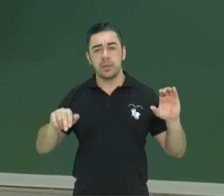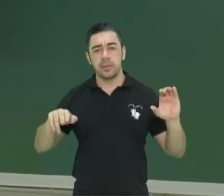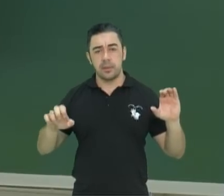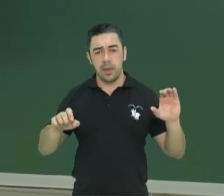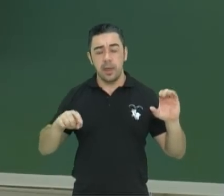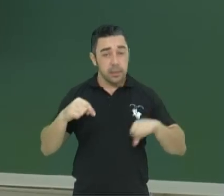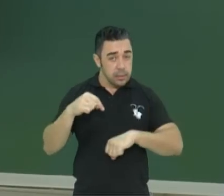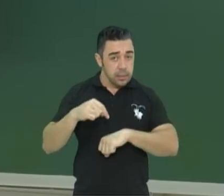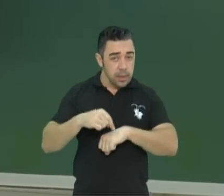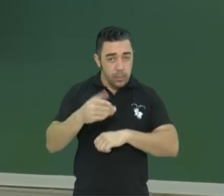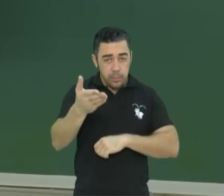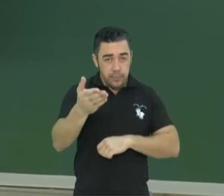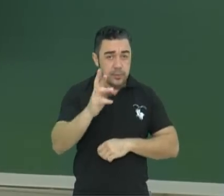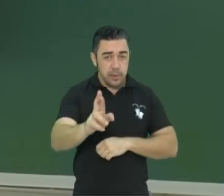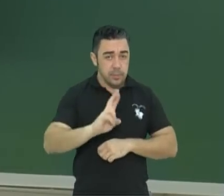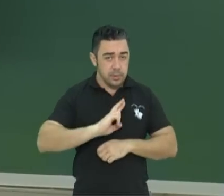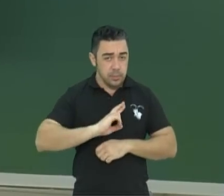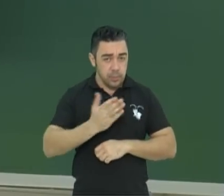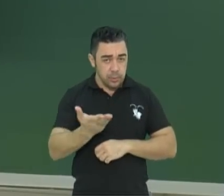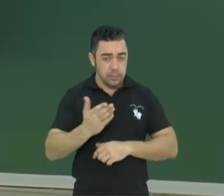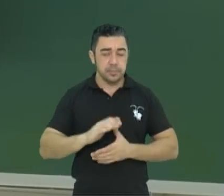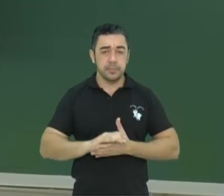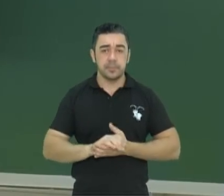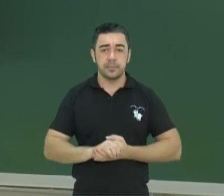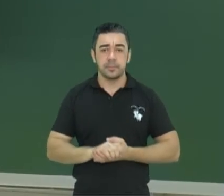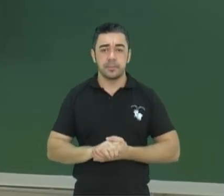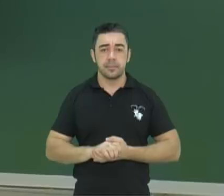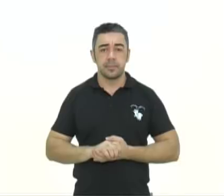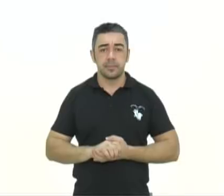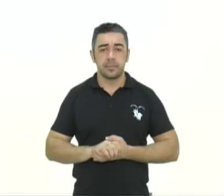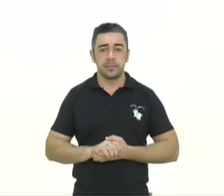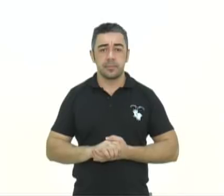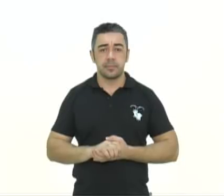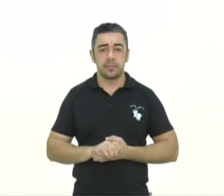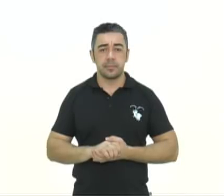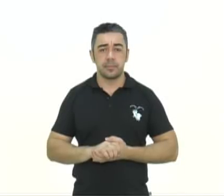na tela, respondam e no retorno a gente faz a correção. Tudo bem?